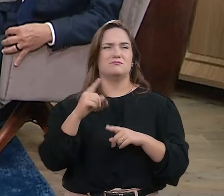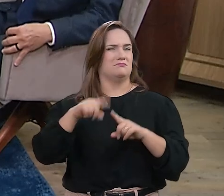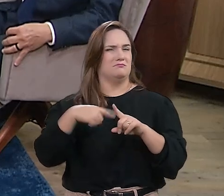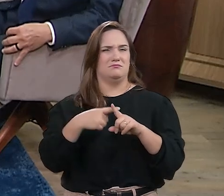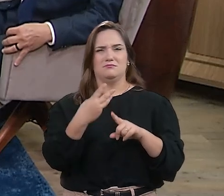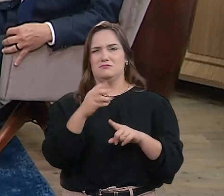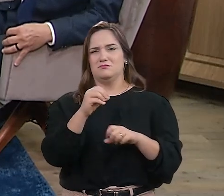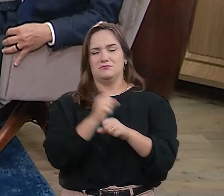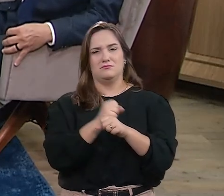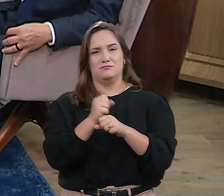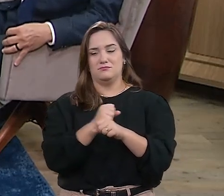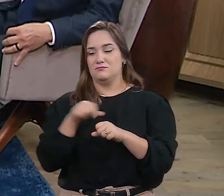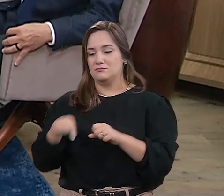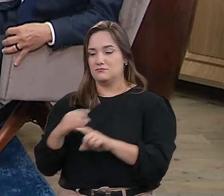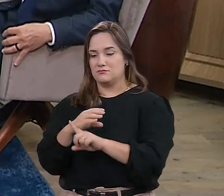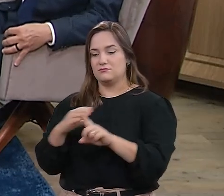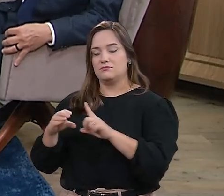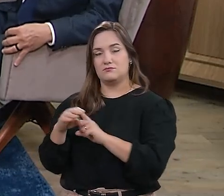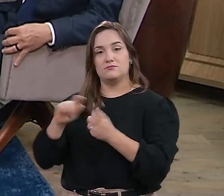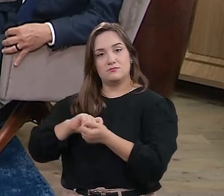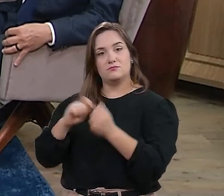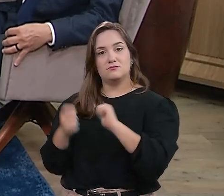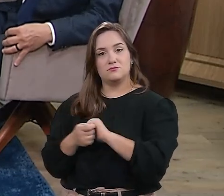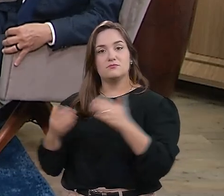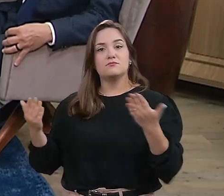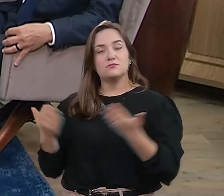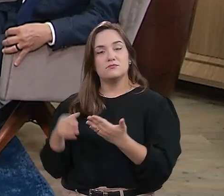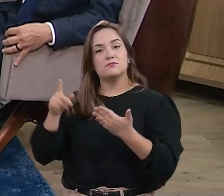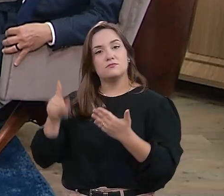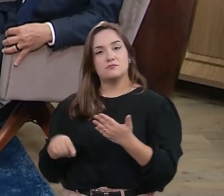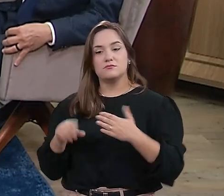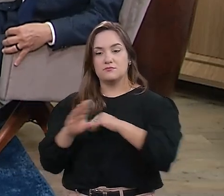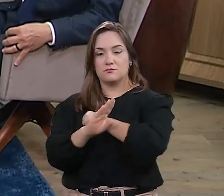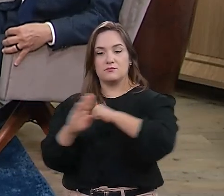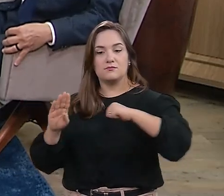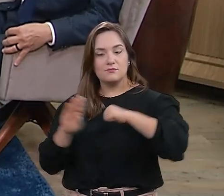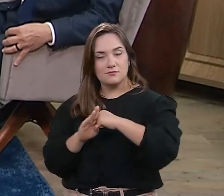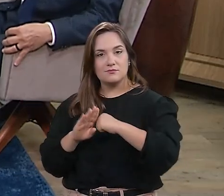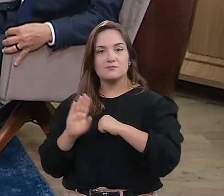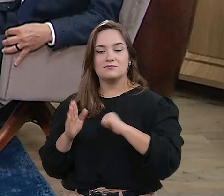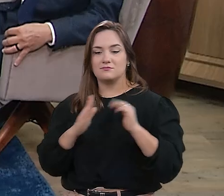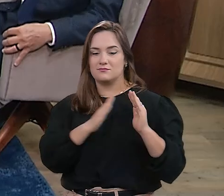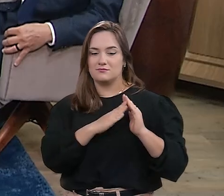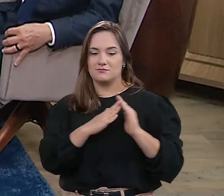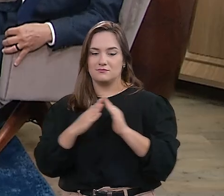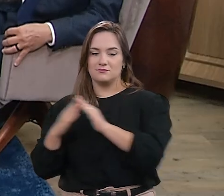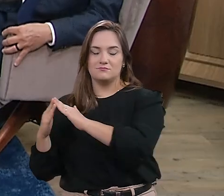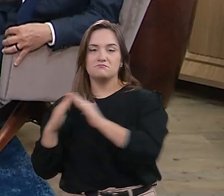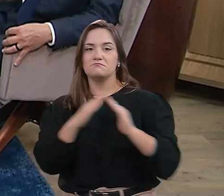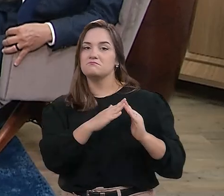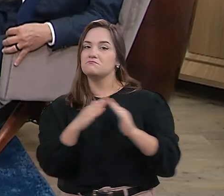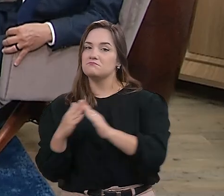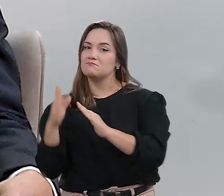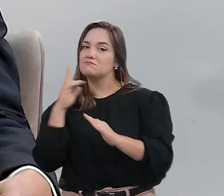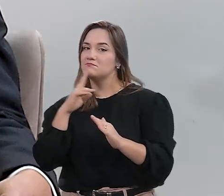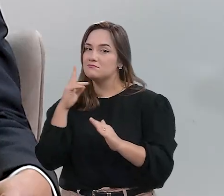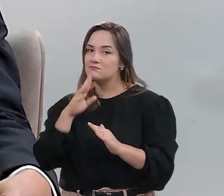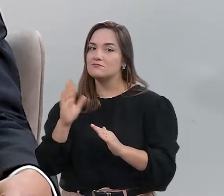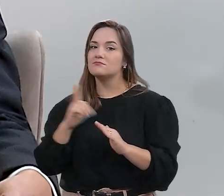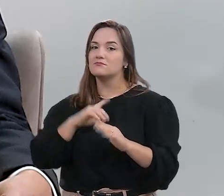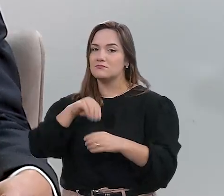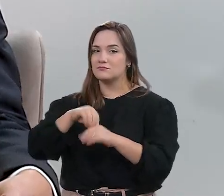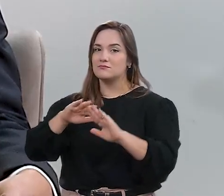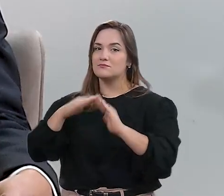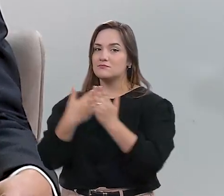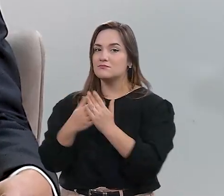30 anos, essa comunidade é um bairro aqui em Campo Grande, as casas já estão regularizadas, já